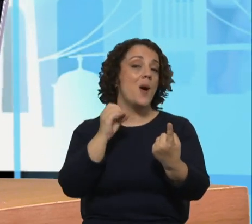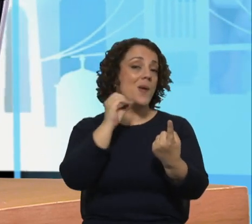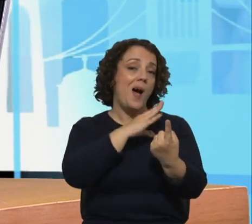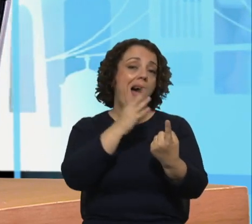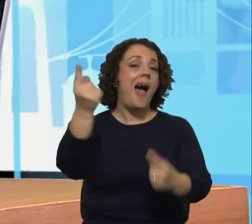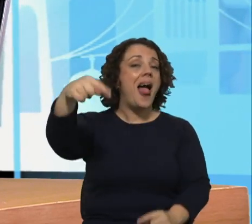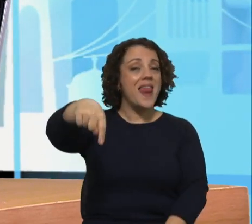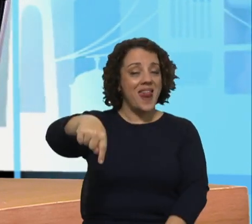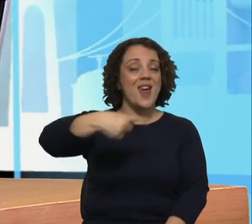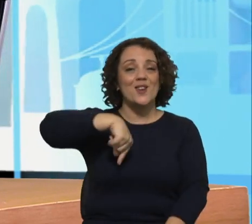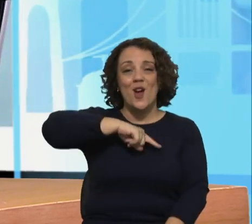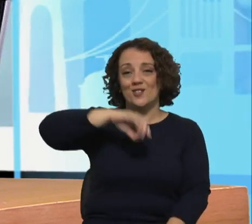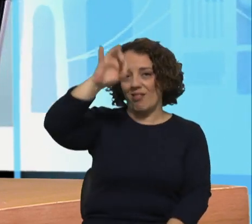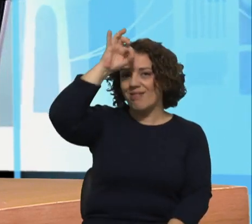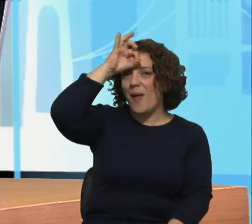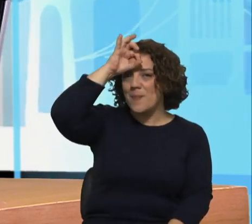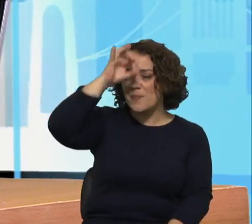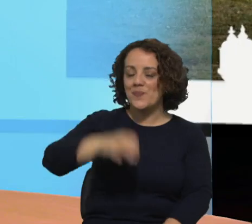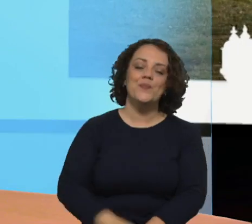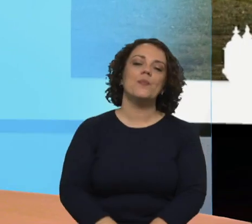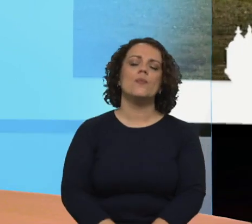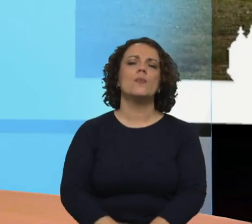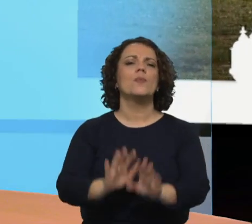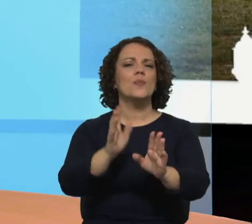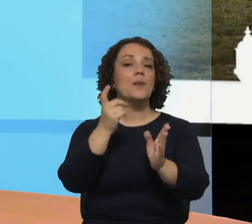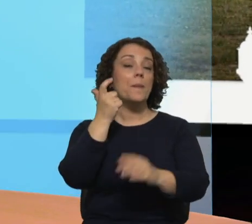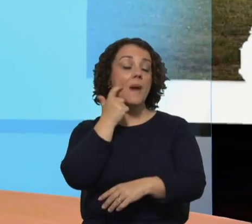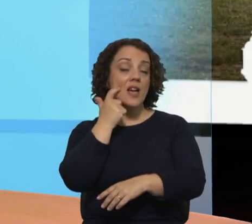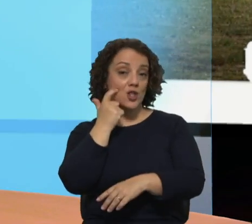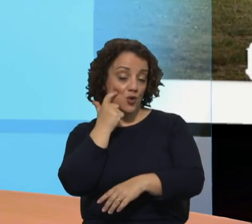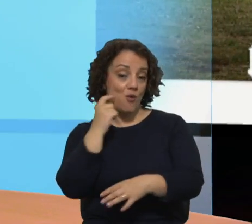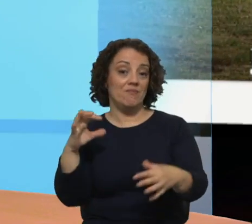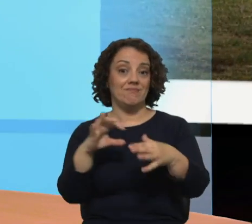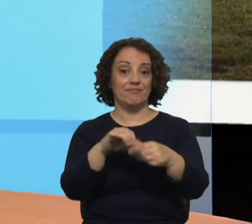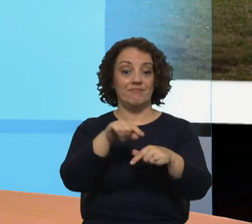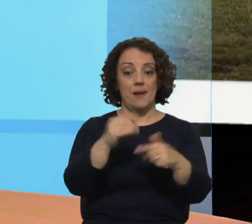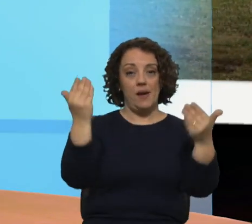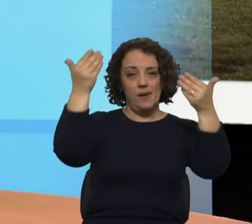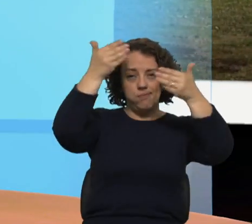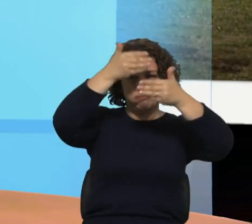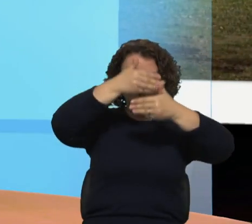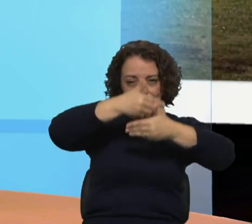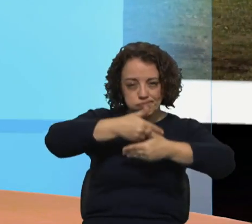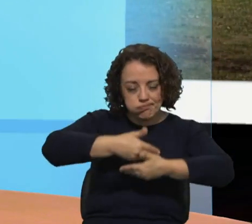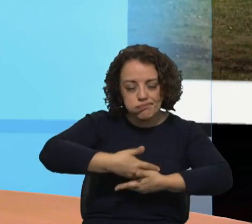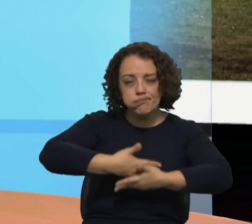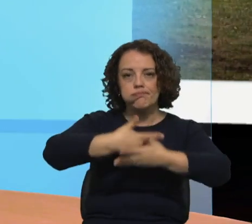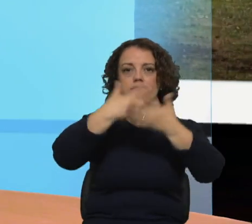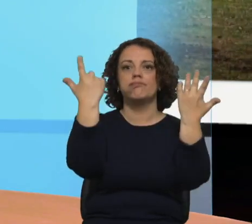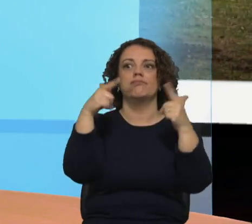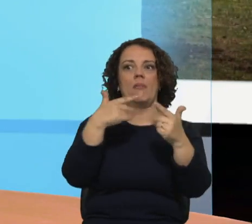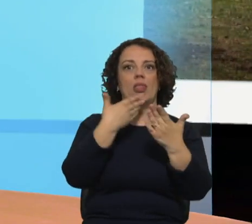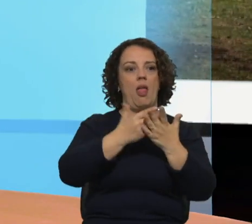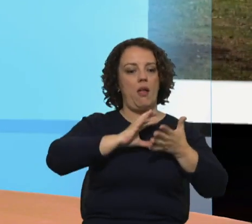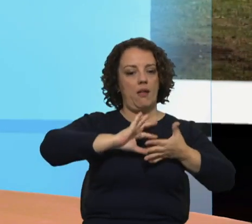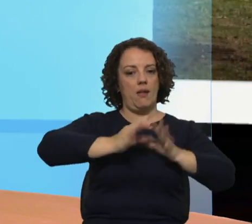nós não sabíamos. A celebração da Páscoa, a partir da Vigília, é a chave de leitura de todos estes